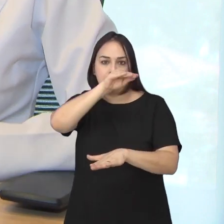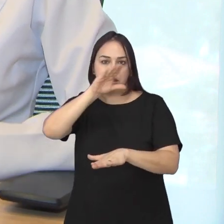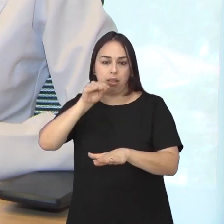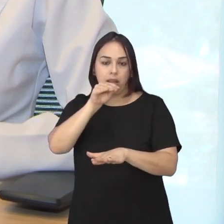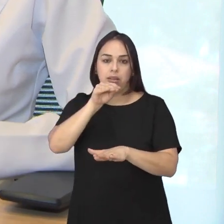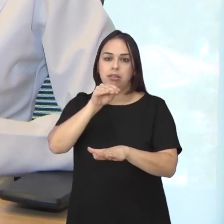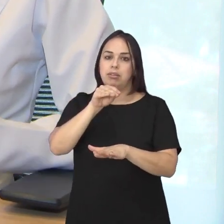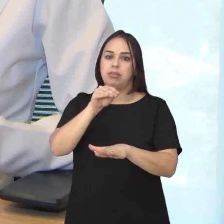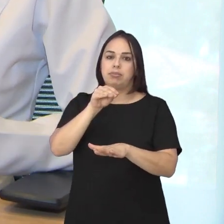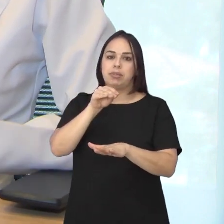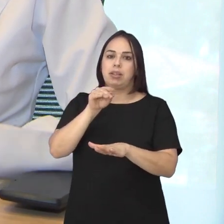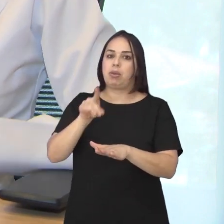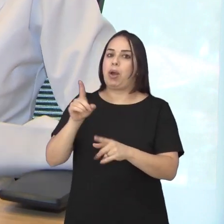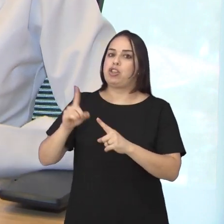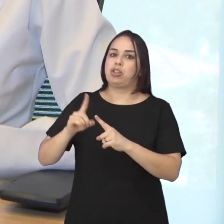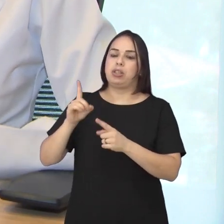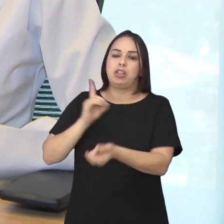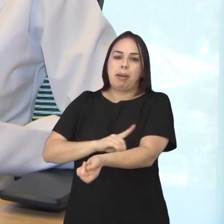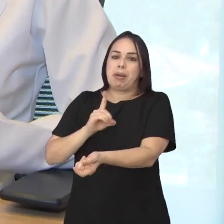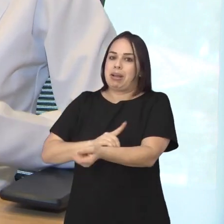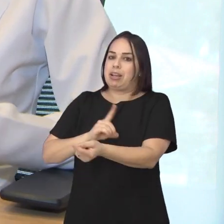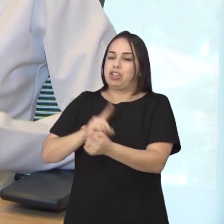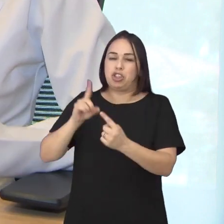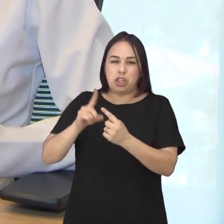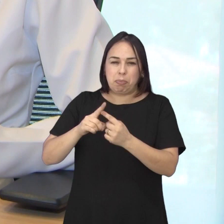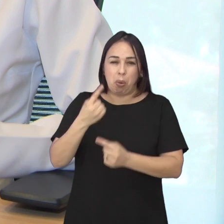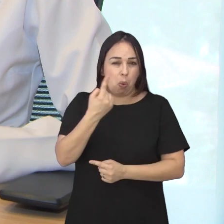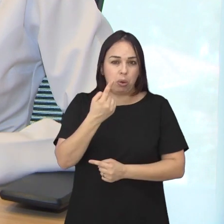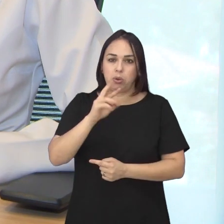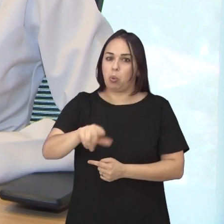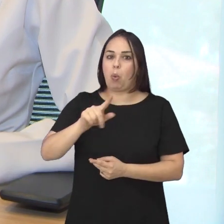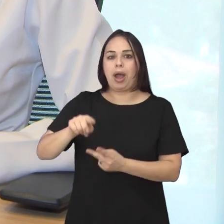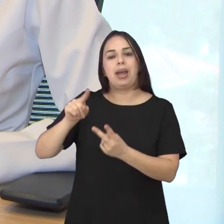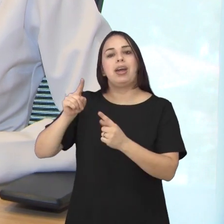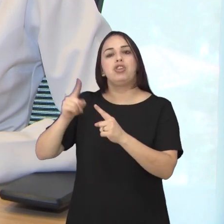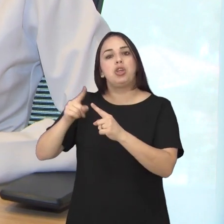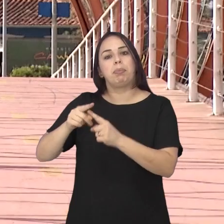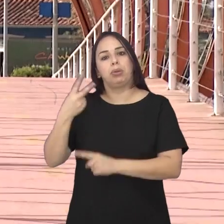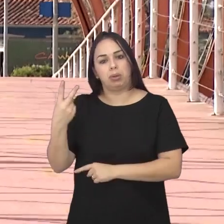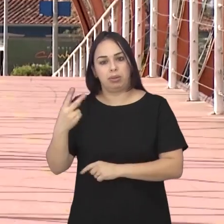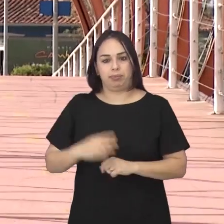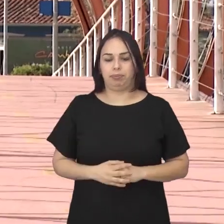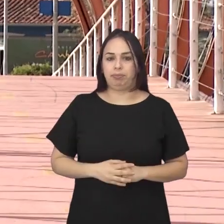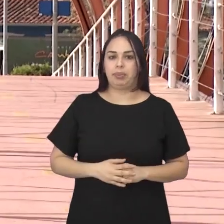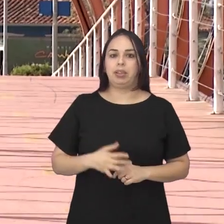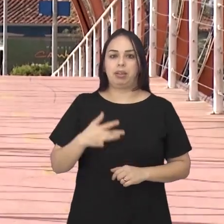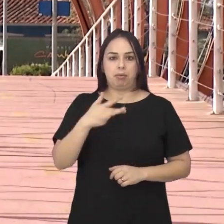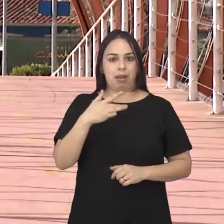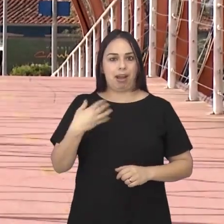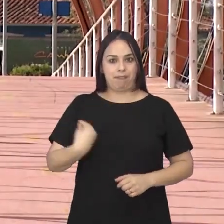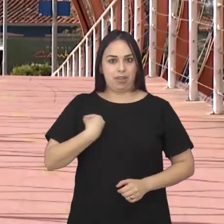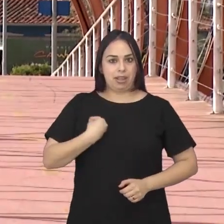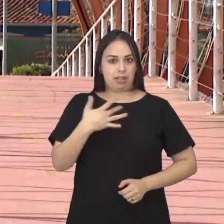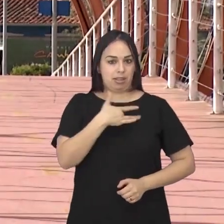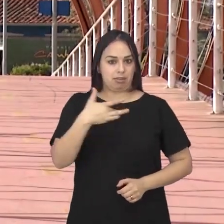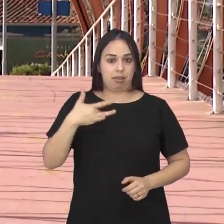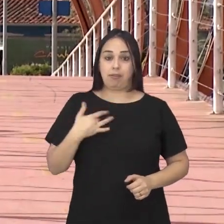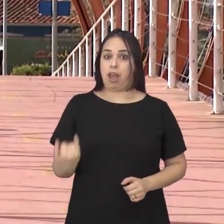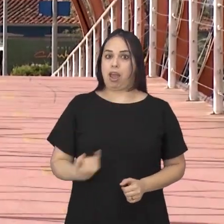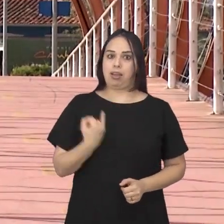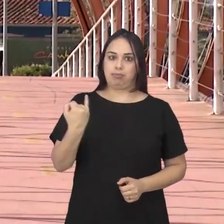e adolescente, e que não é diabetes tipo 1, é o diabetes tipo 2. Isso é muito preocupante. Ter um estilo de vida saudável